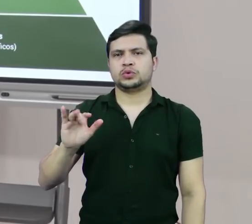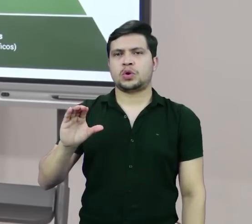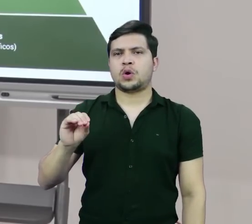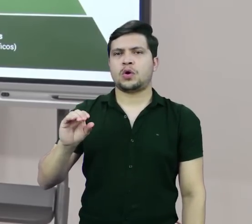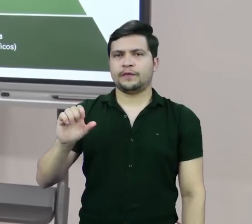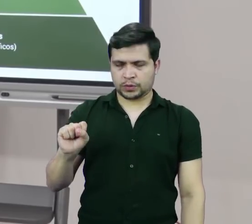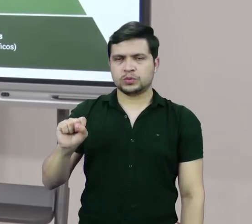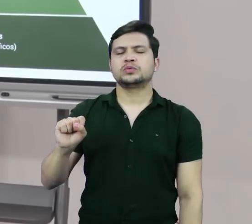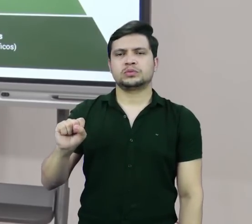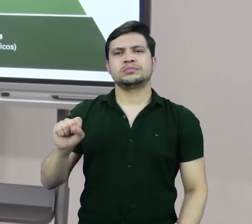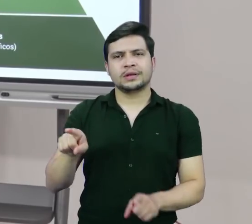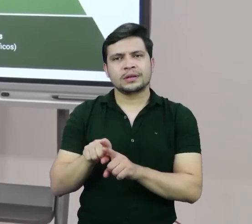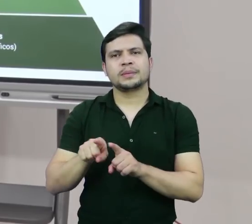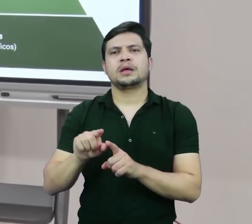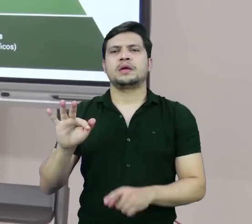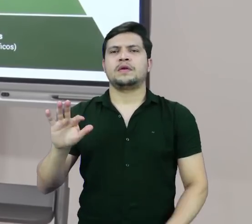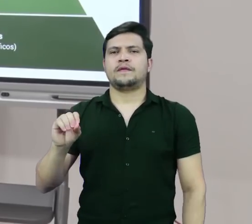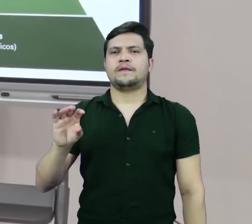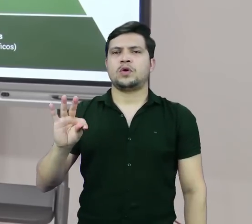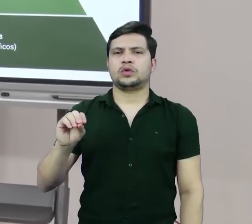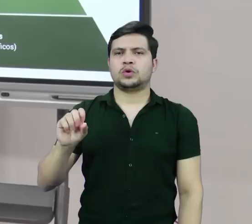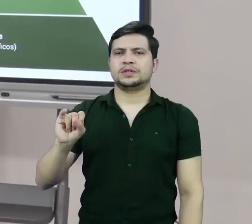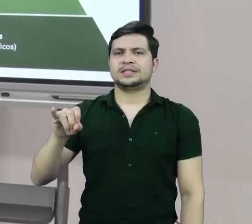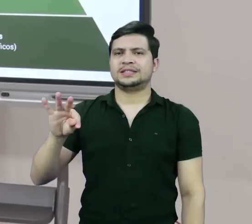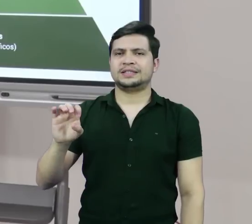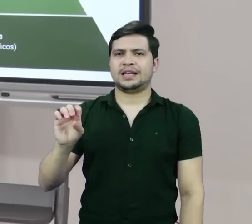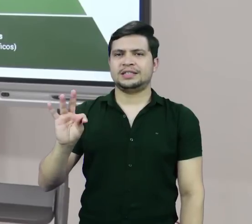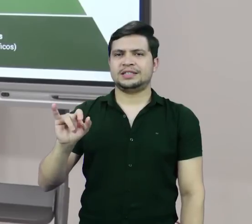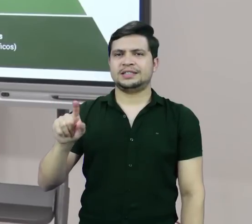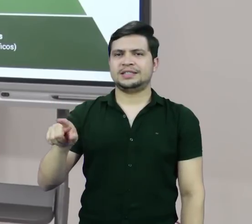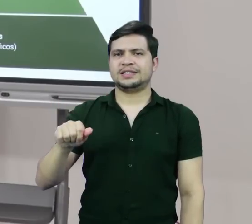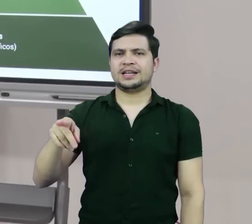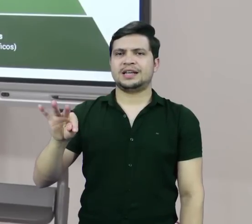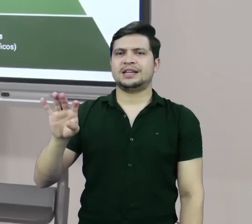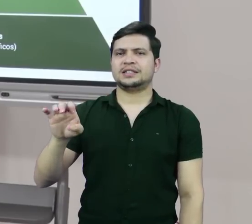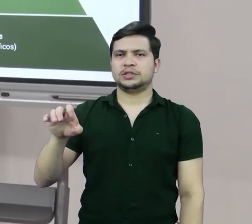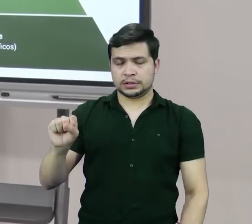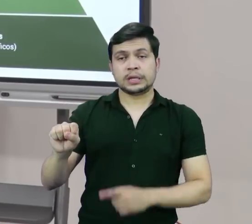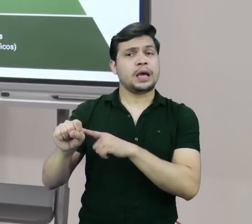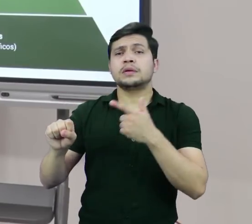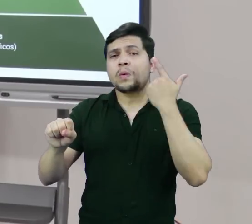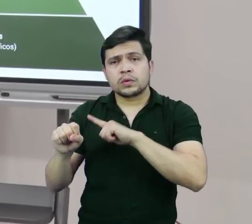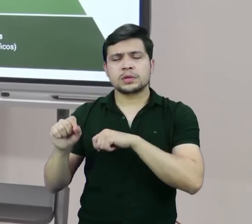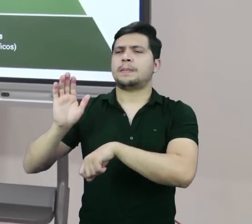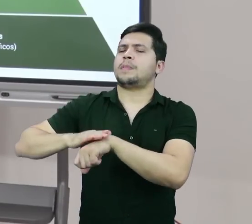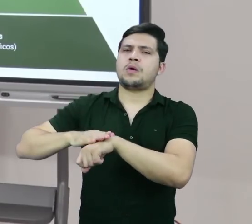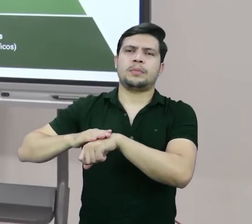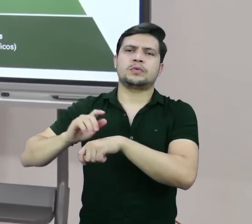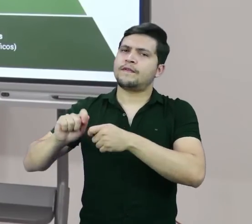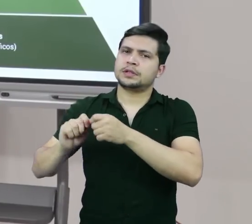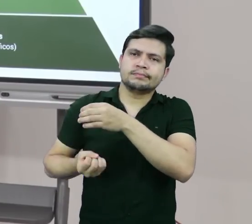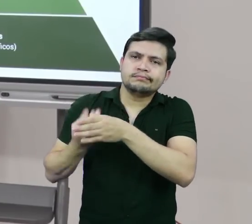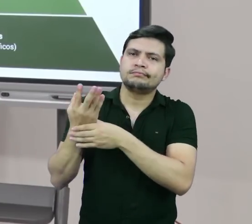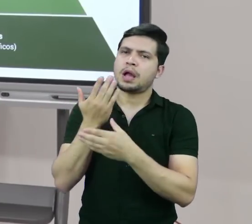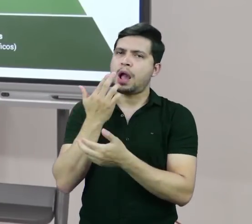fotossintetizantes, são os seres quimiosintetizantes que conseguem produzir o próprio alimento. Esse termo autotrófico, né, é a capacidade